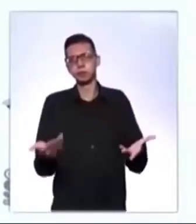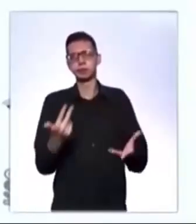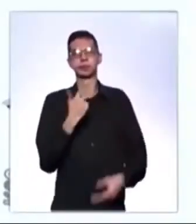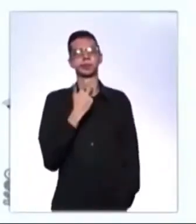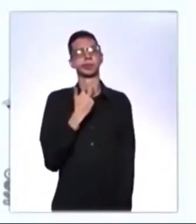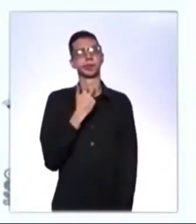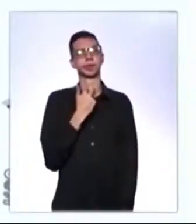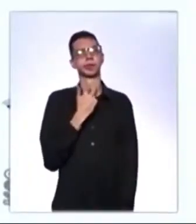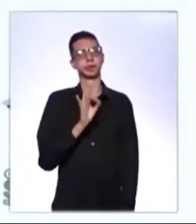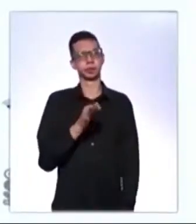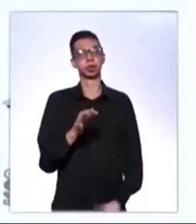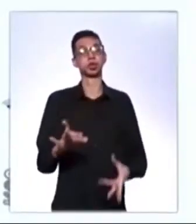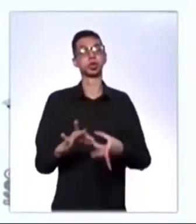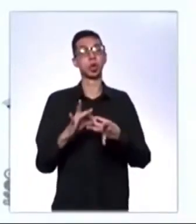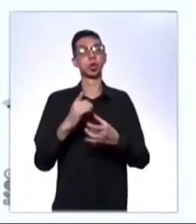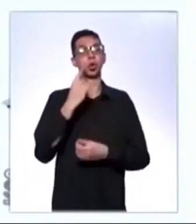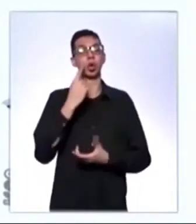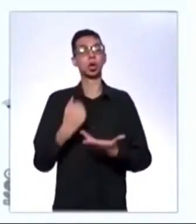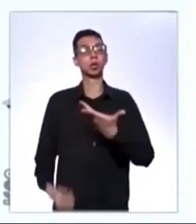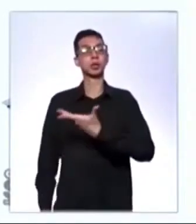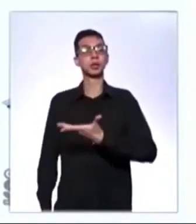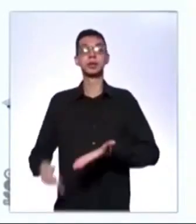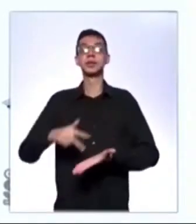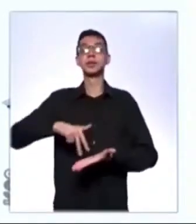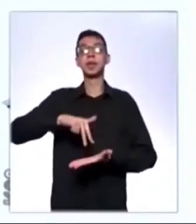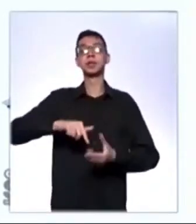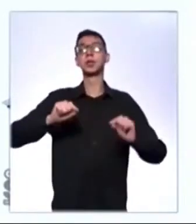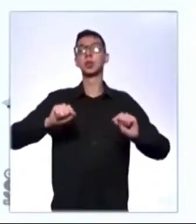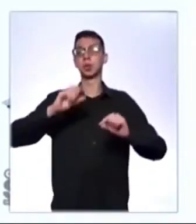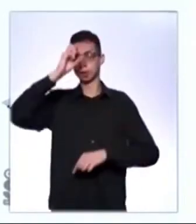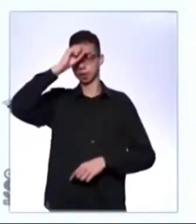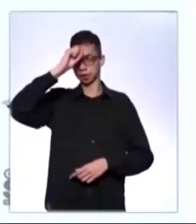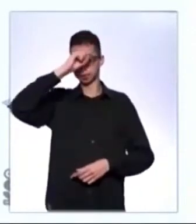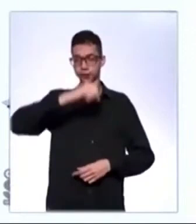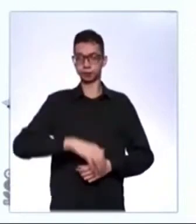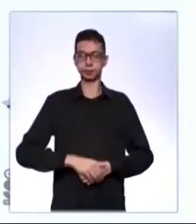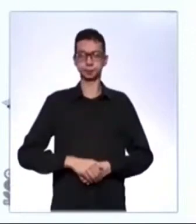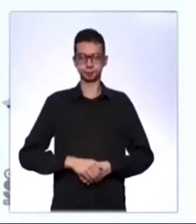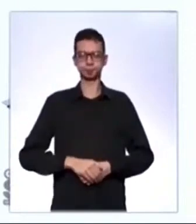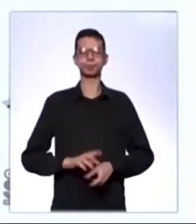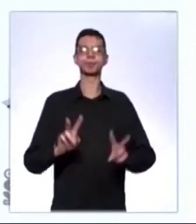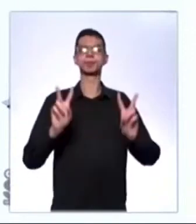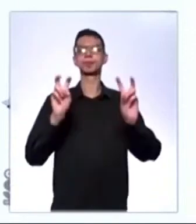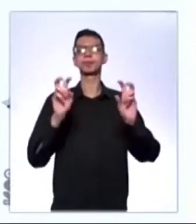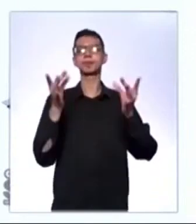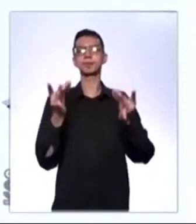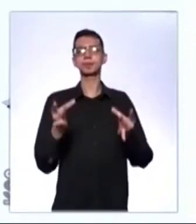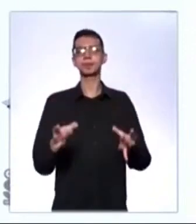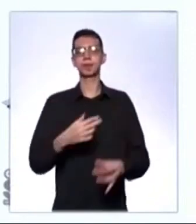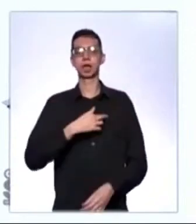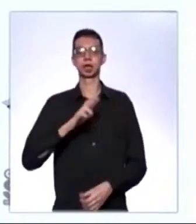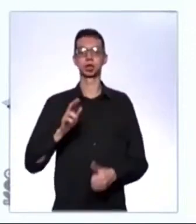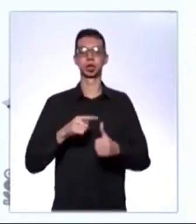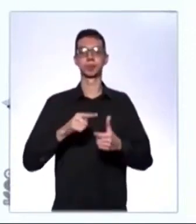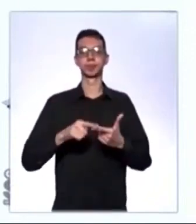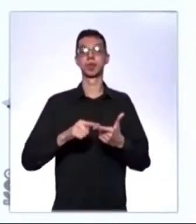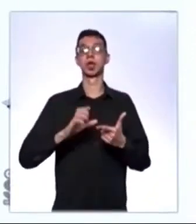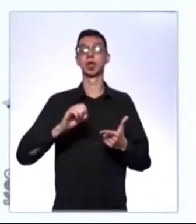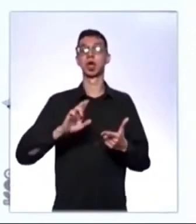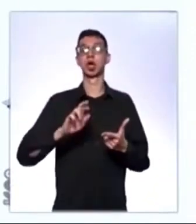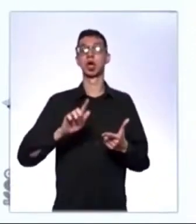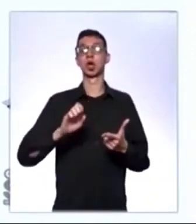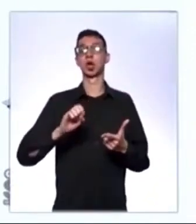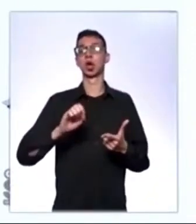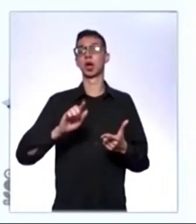lá. As danças são um aprendizado de preceitos religiosos, coreografias clássicas, hierarquias